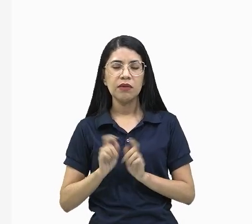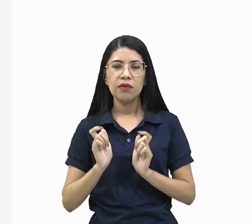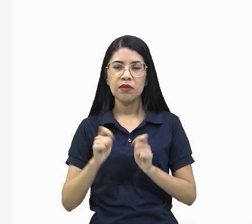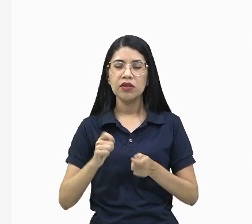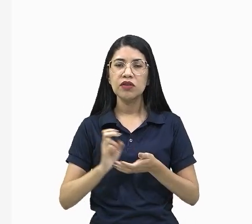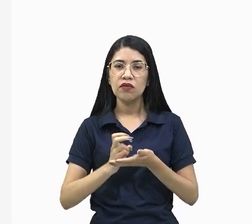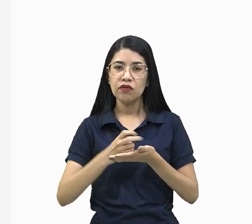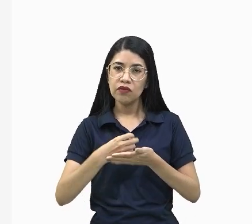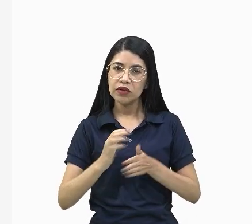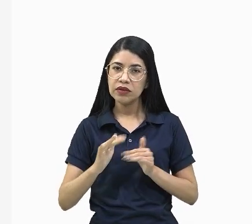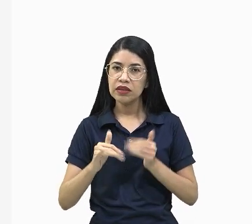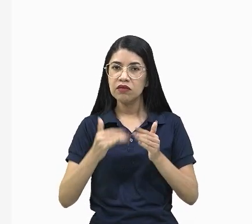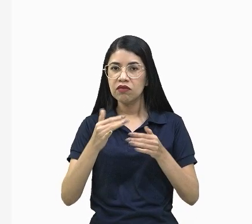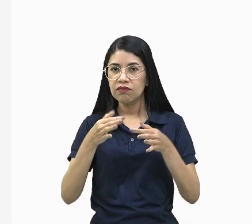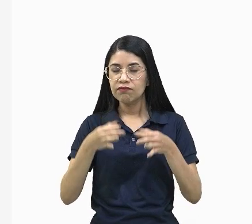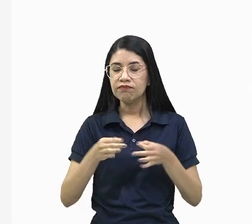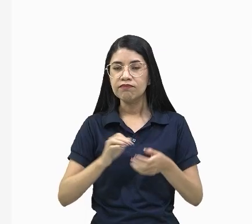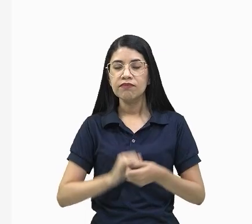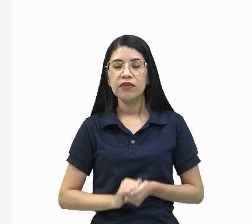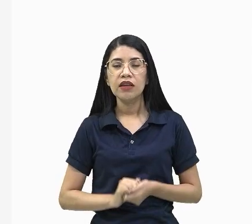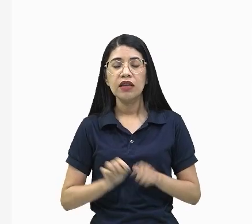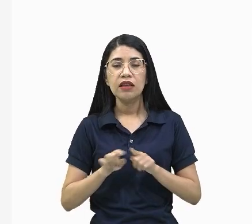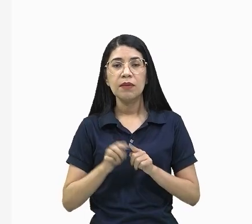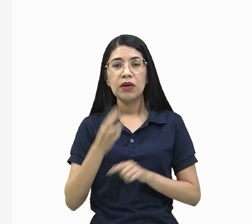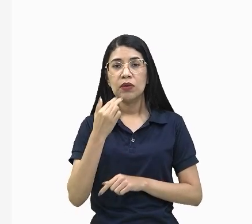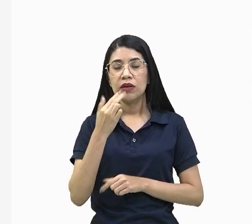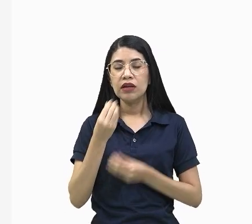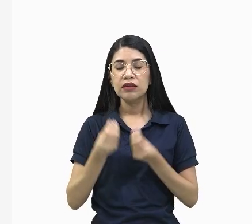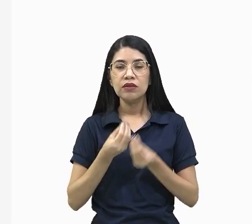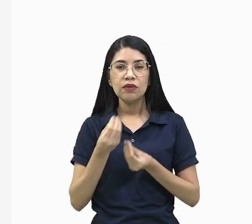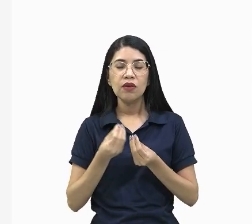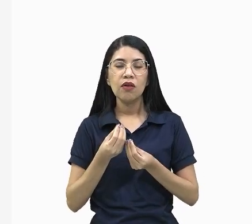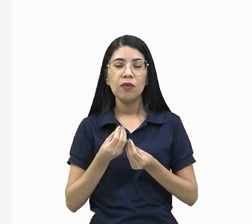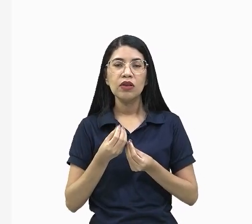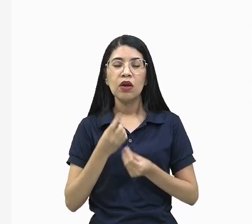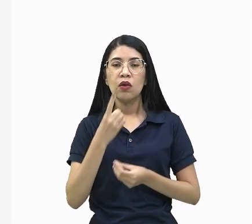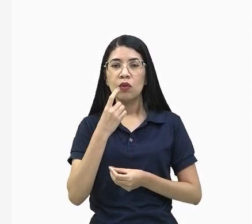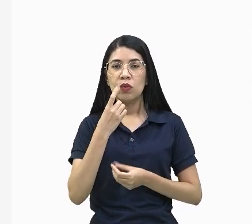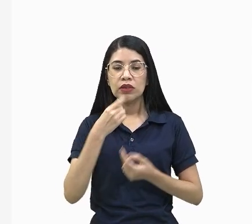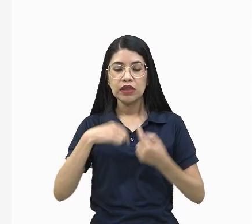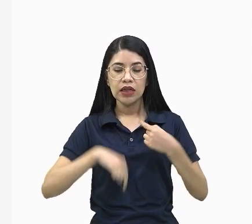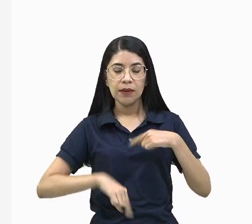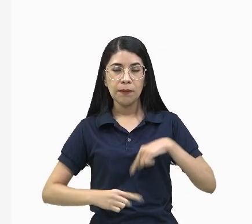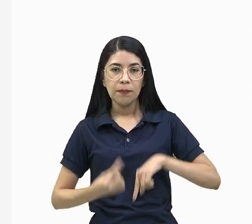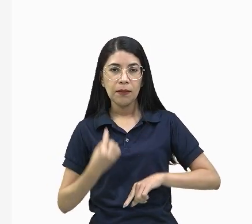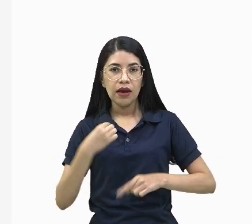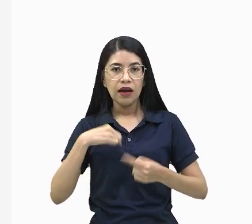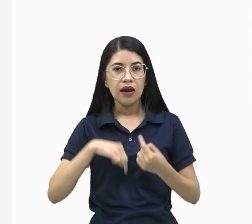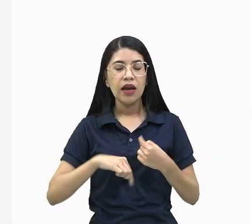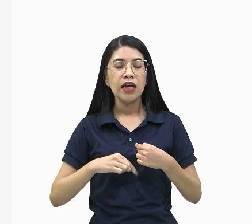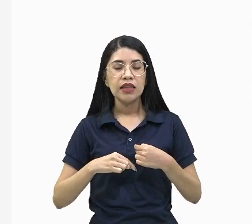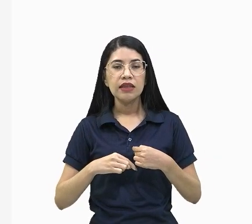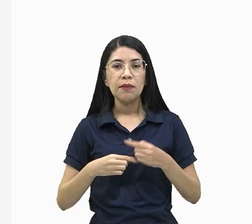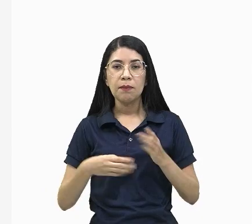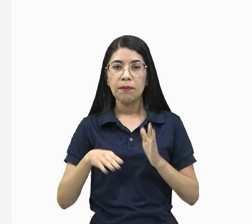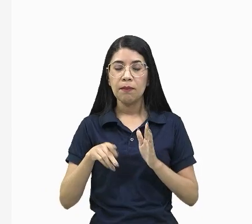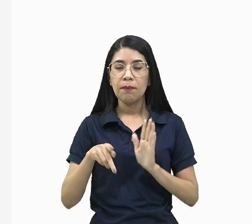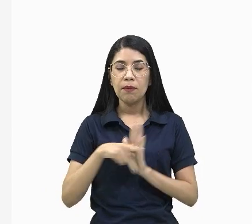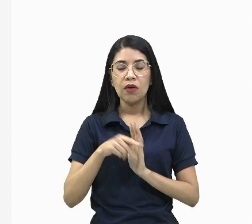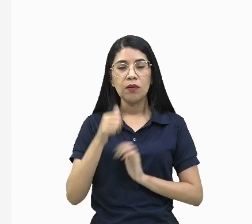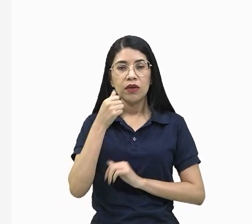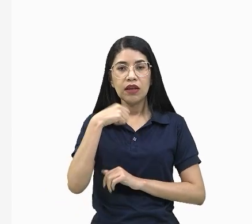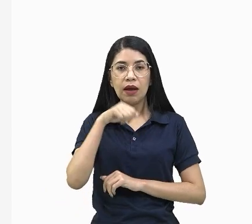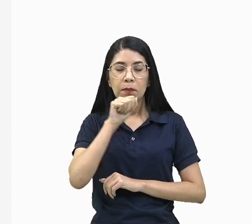desenvolvimento. E esses nutrientes, eles vão ser transferidos da corrente sanguínea da mãe, então chegam pelo aporte da alimentação da